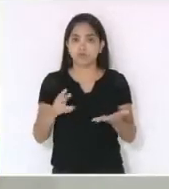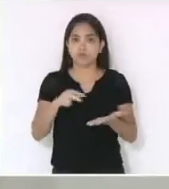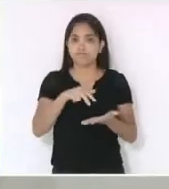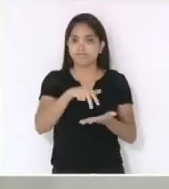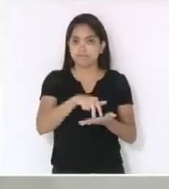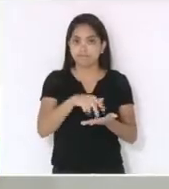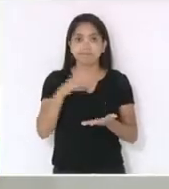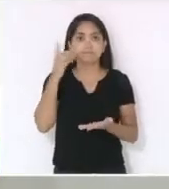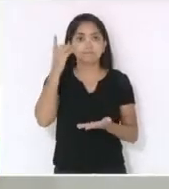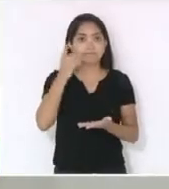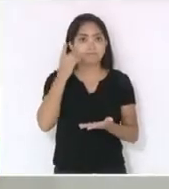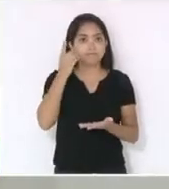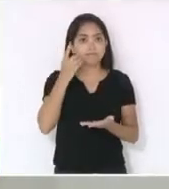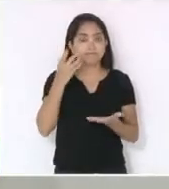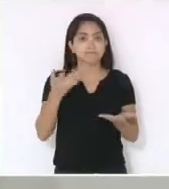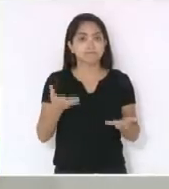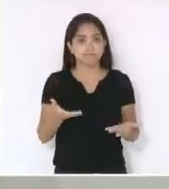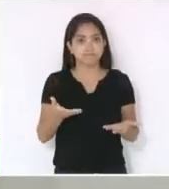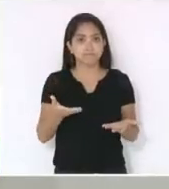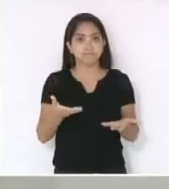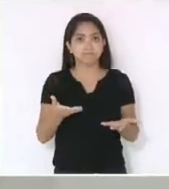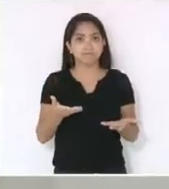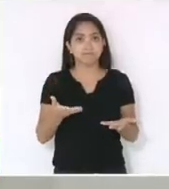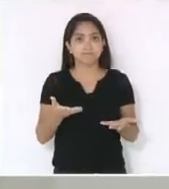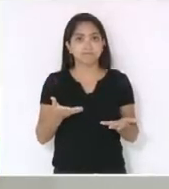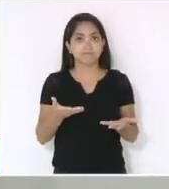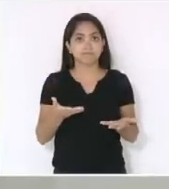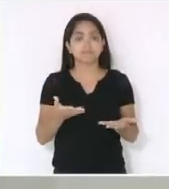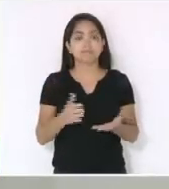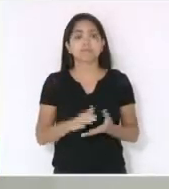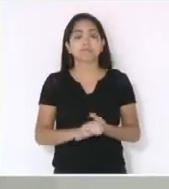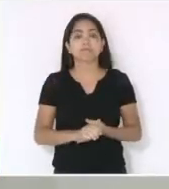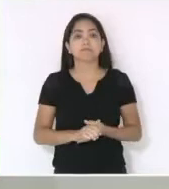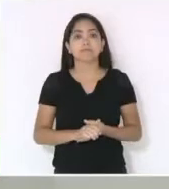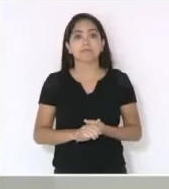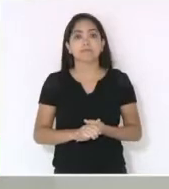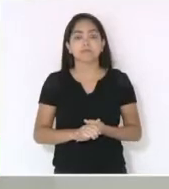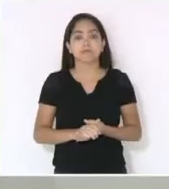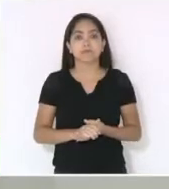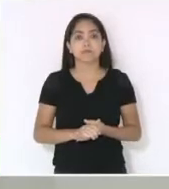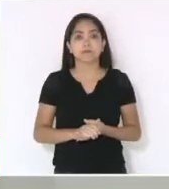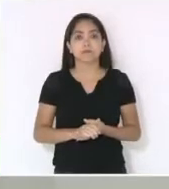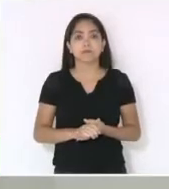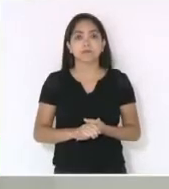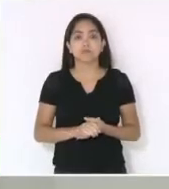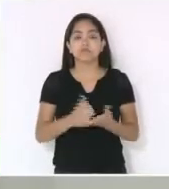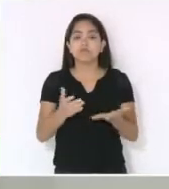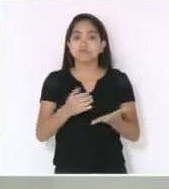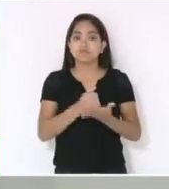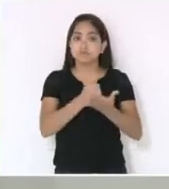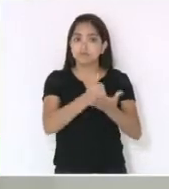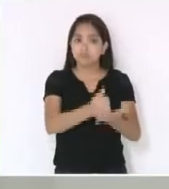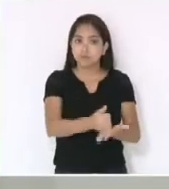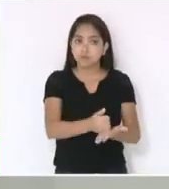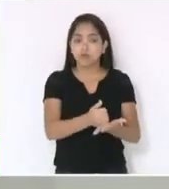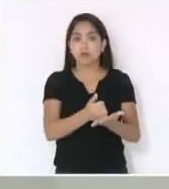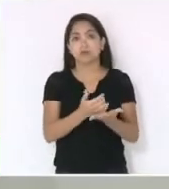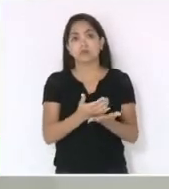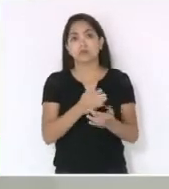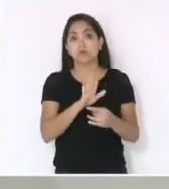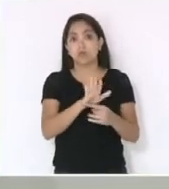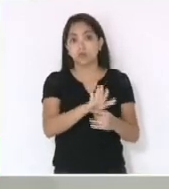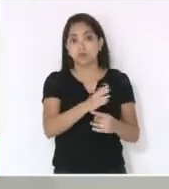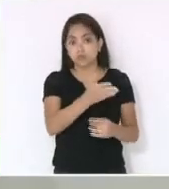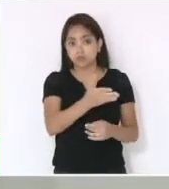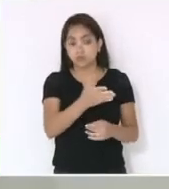essa tribuna no dia de hoje é no sentido de colaborar com a fala